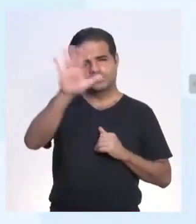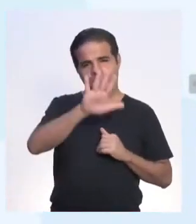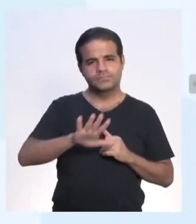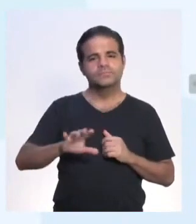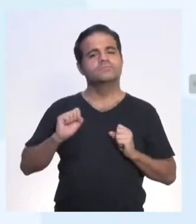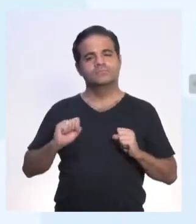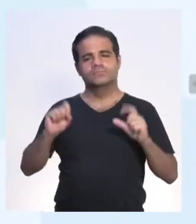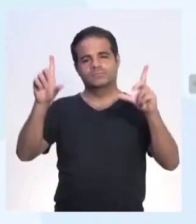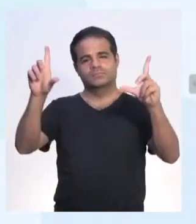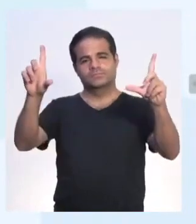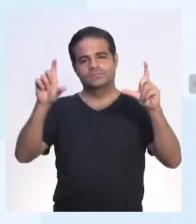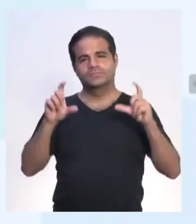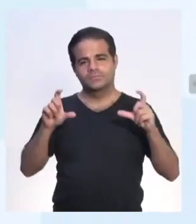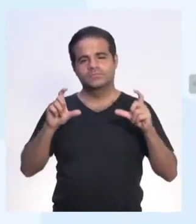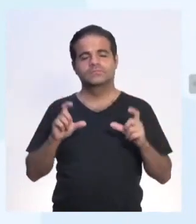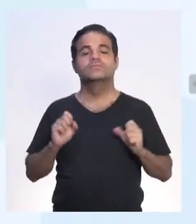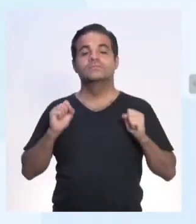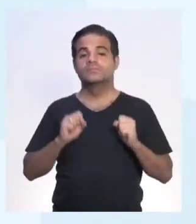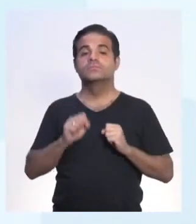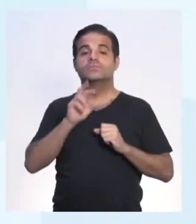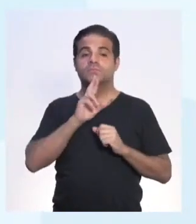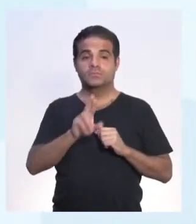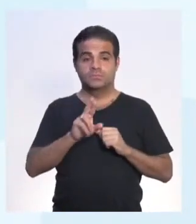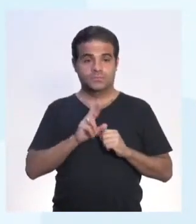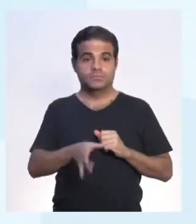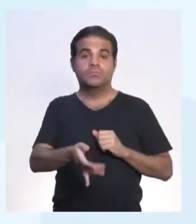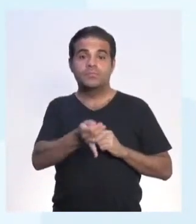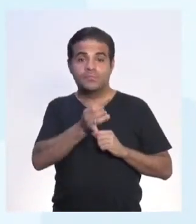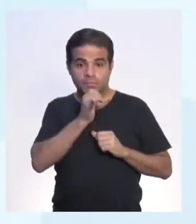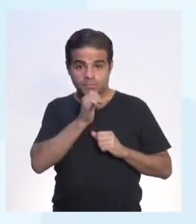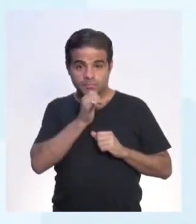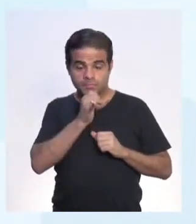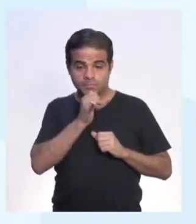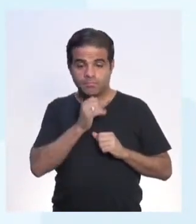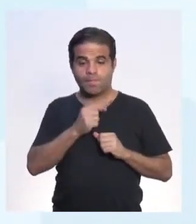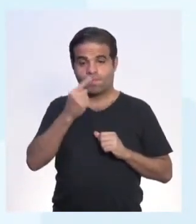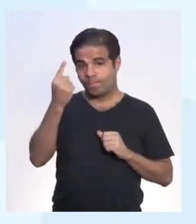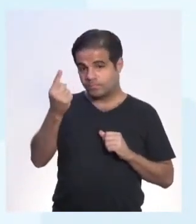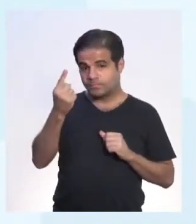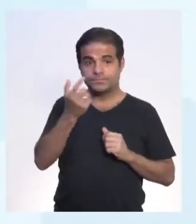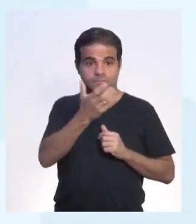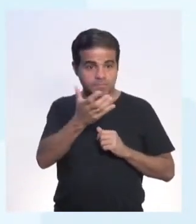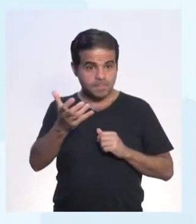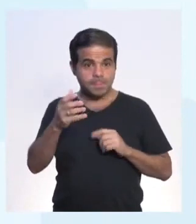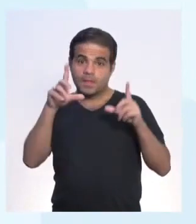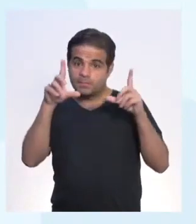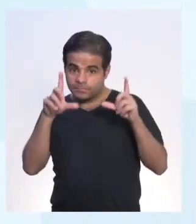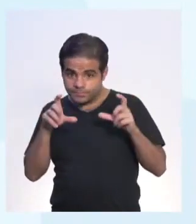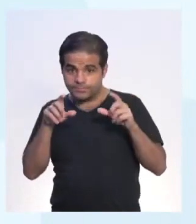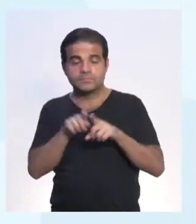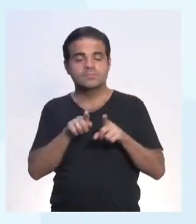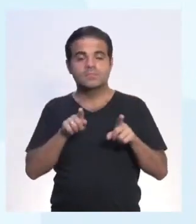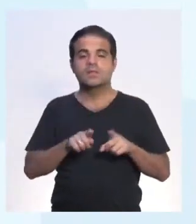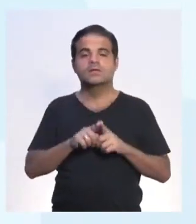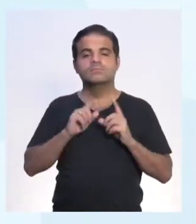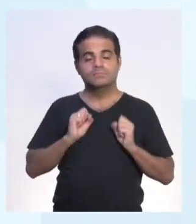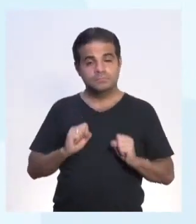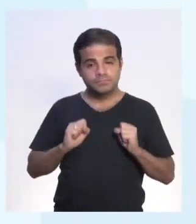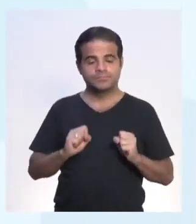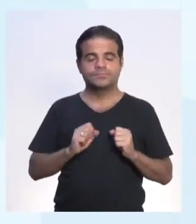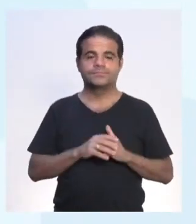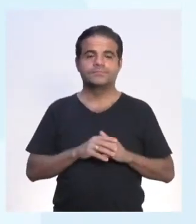Isso. Coloquem também a resolução do exemplo 1, para quem quiser tirar um print dessa